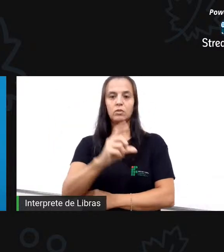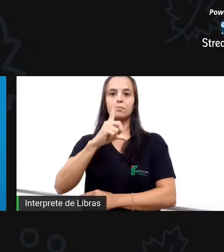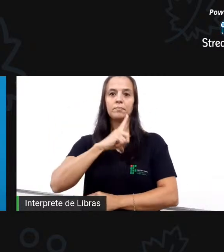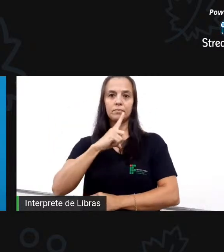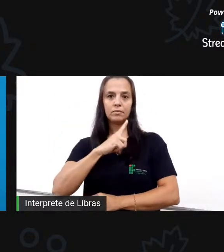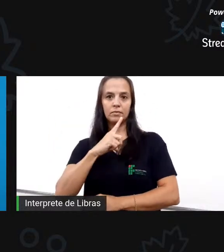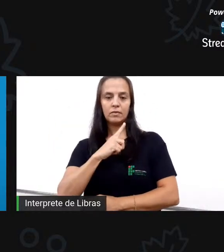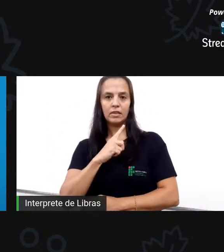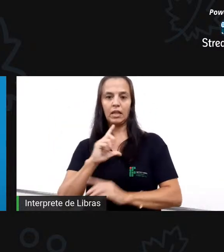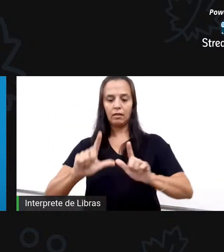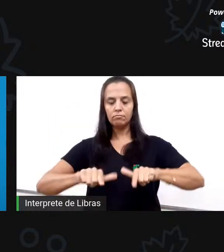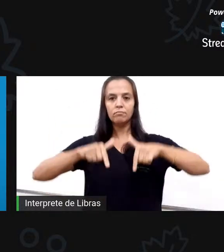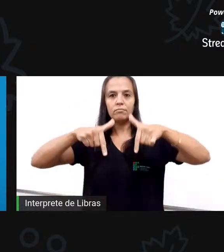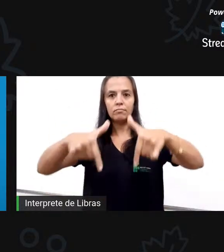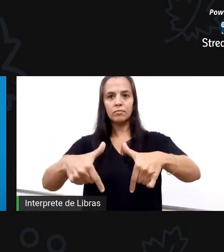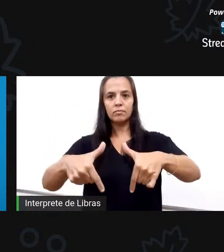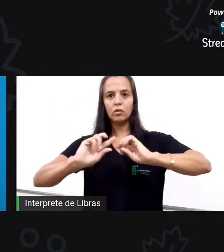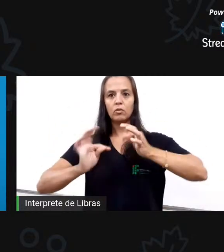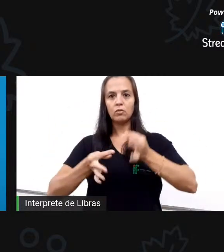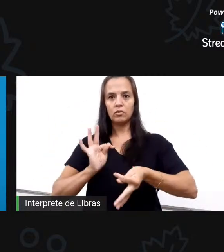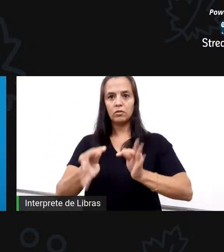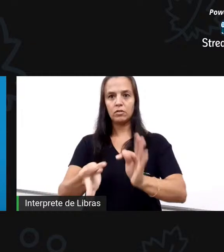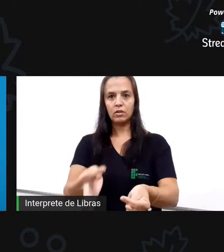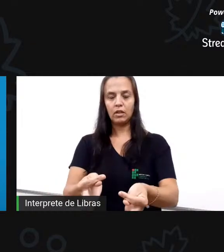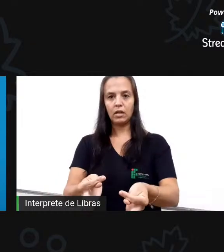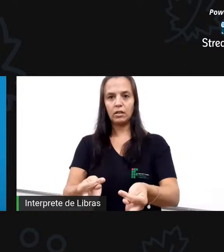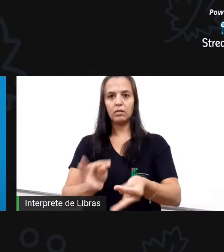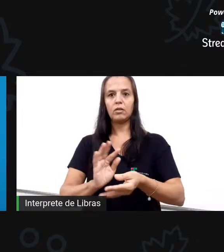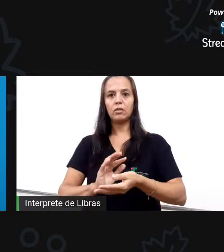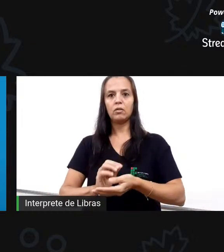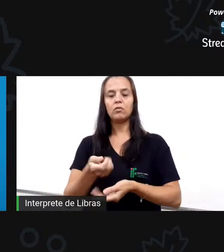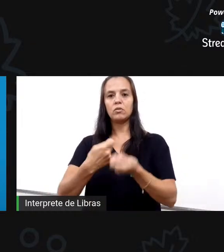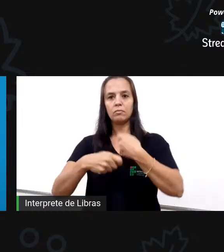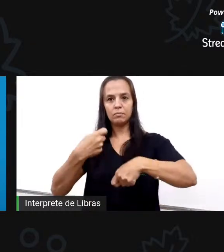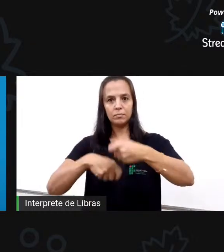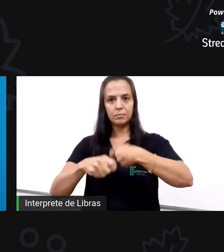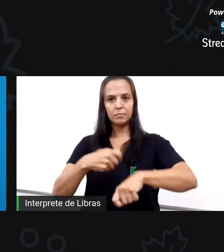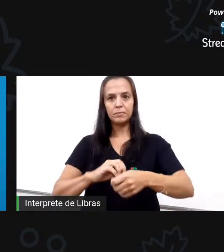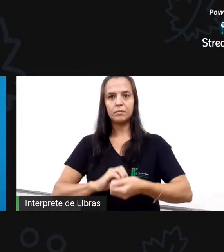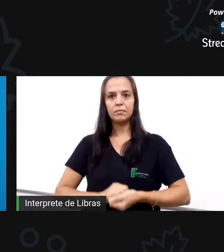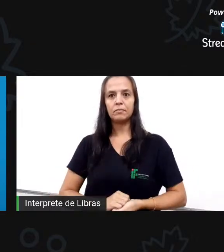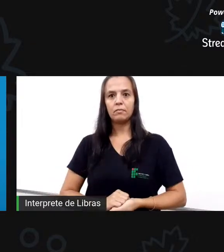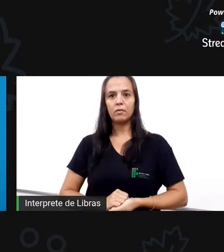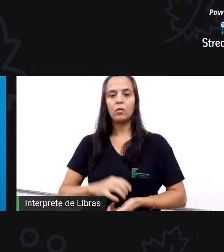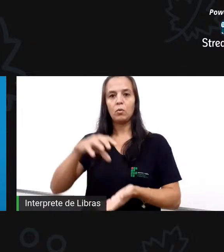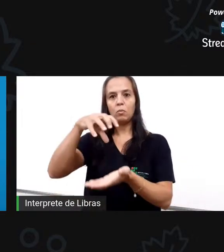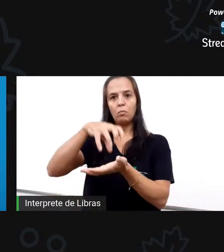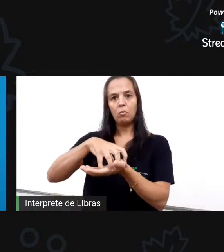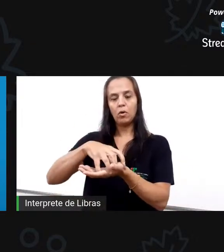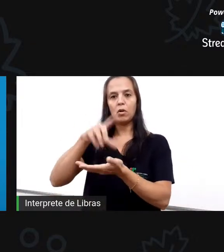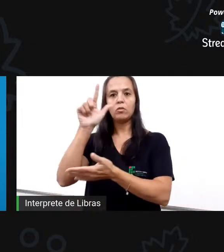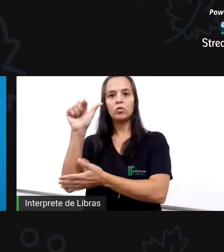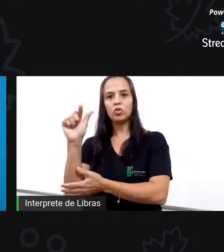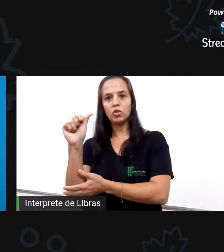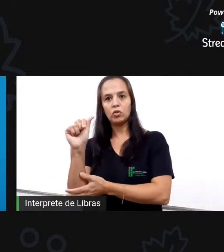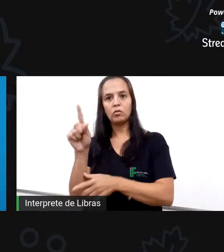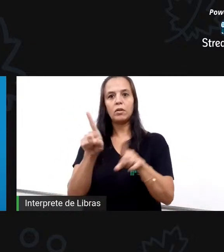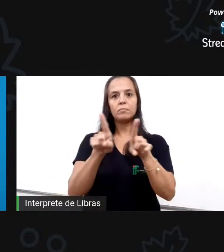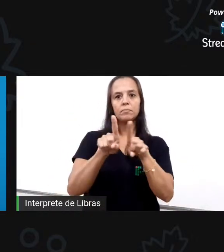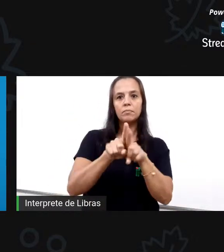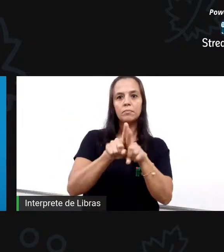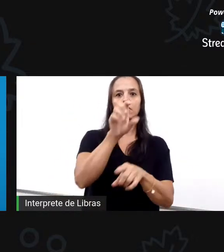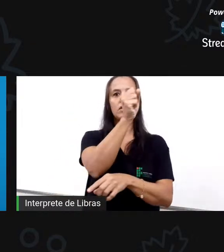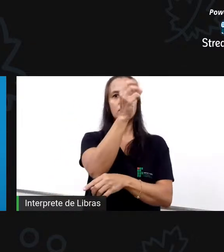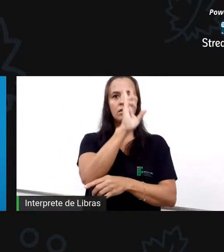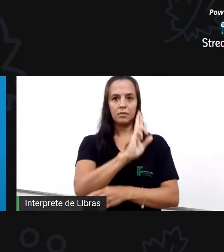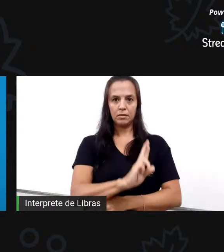a diplomação dos técnicos e técnicas em administração, dos polos Giruá e Santa Rosa.